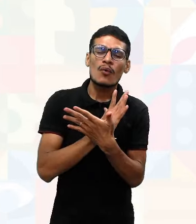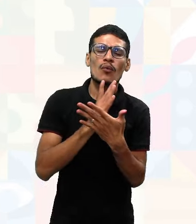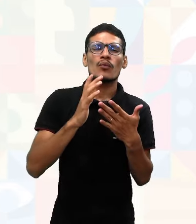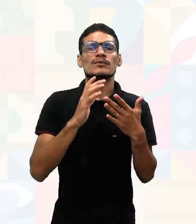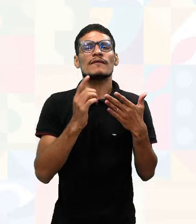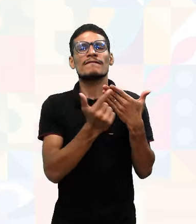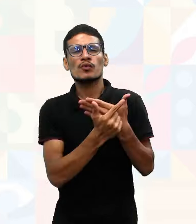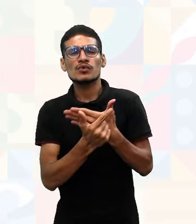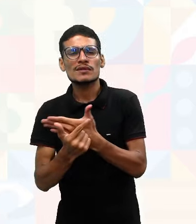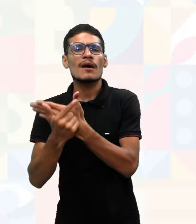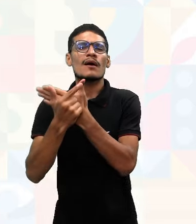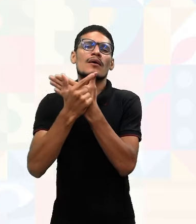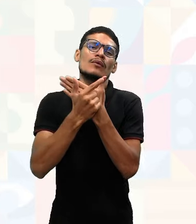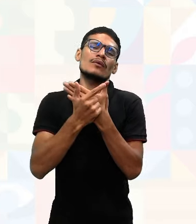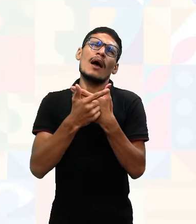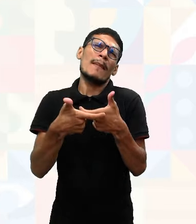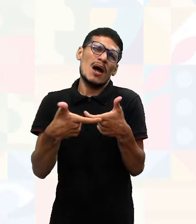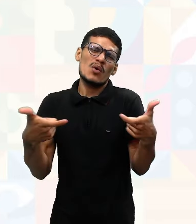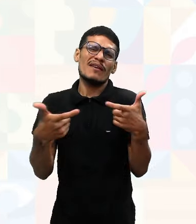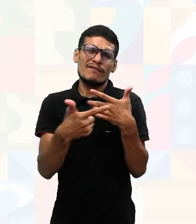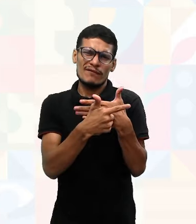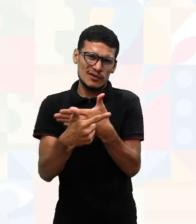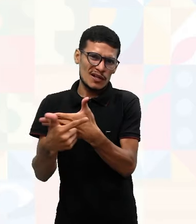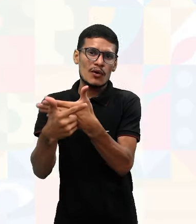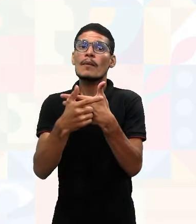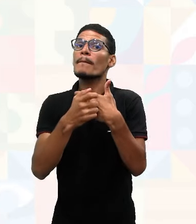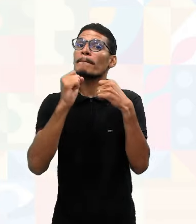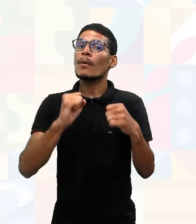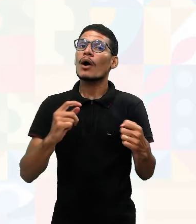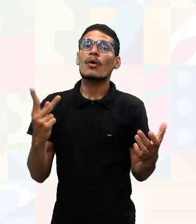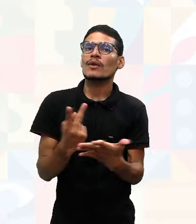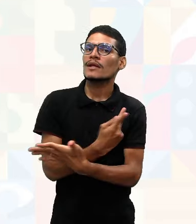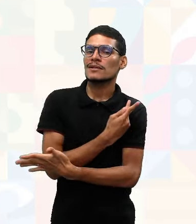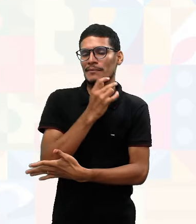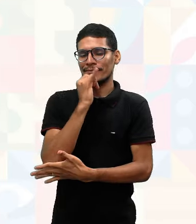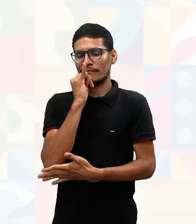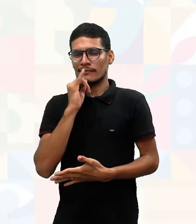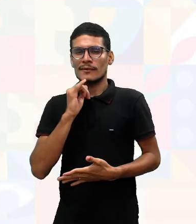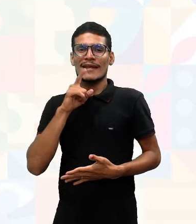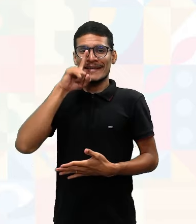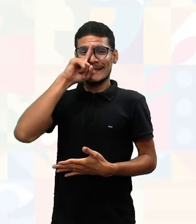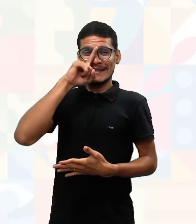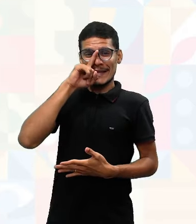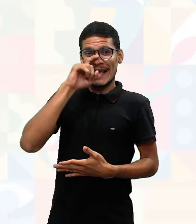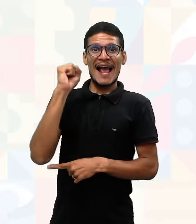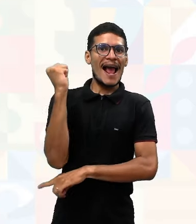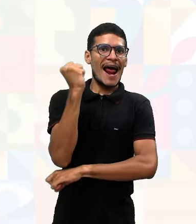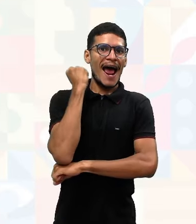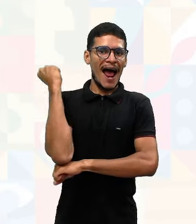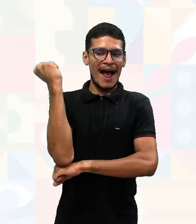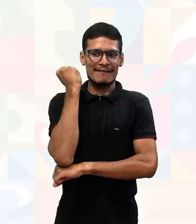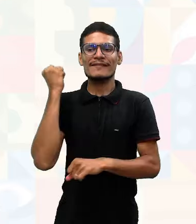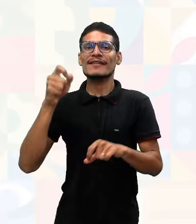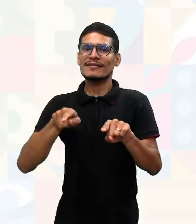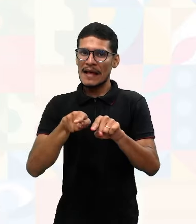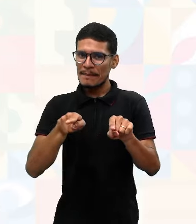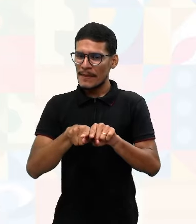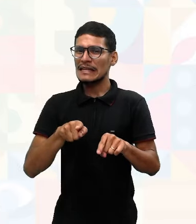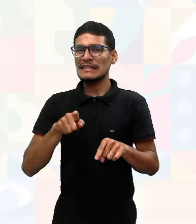funções, na verdade, da grande maioria das funções. Eles podem vir de um risco um pouco mais grave, um pouco mais intenso e de